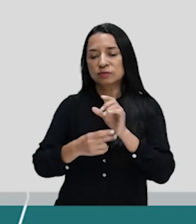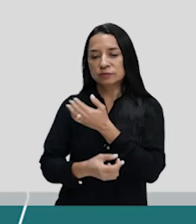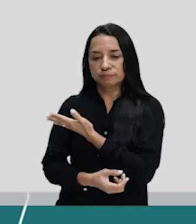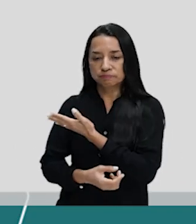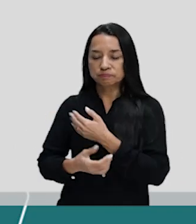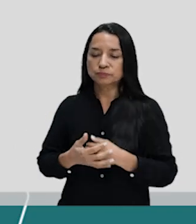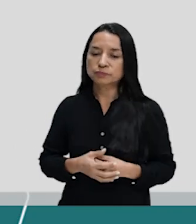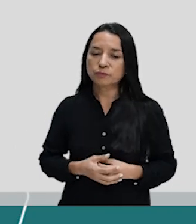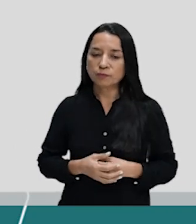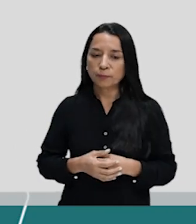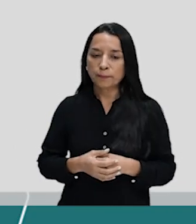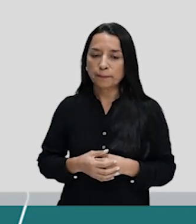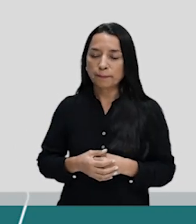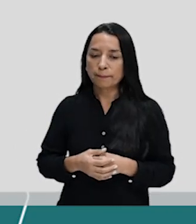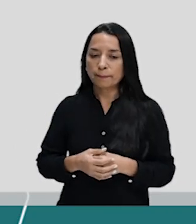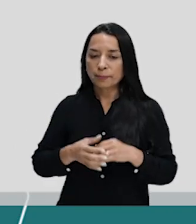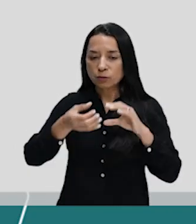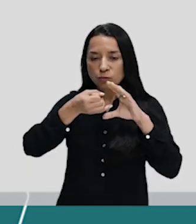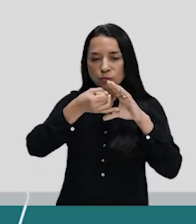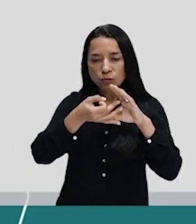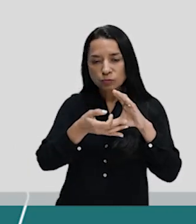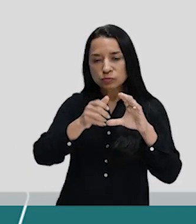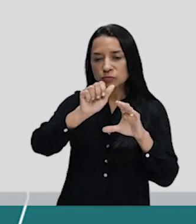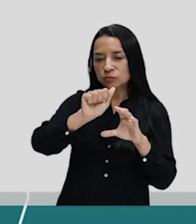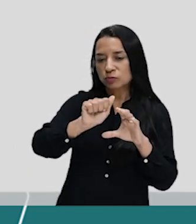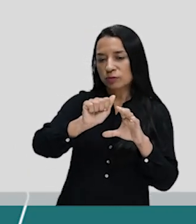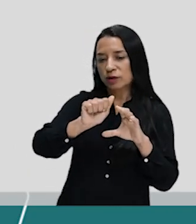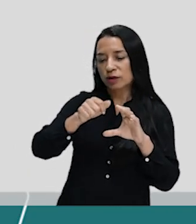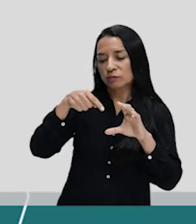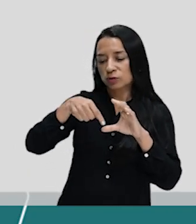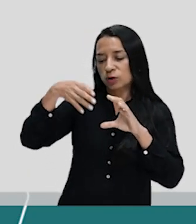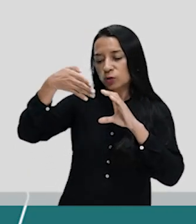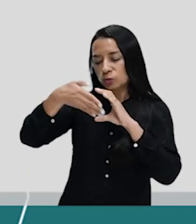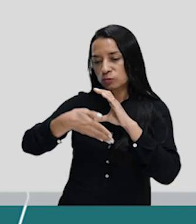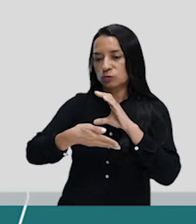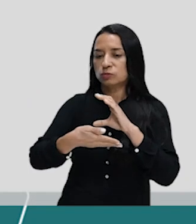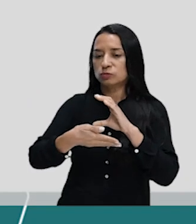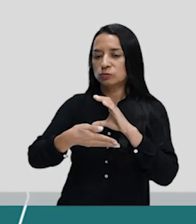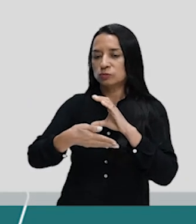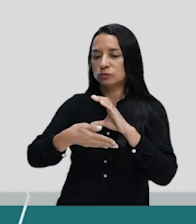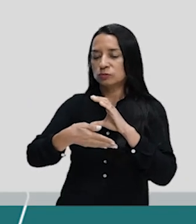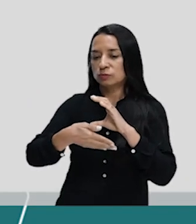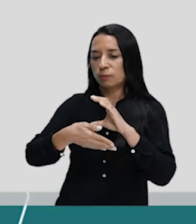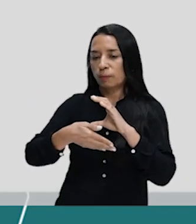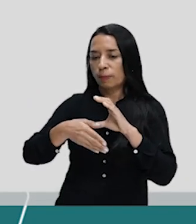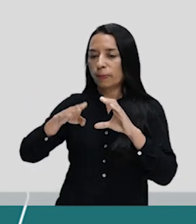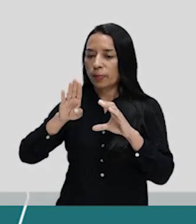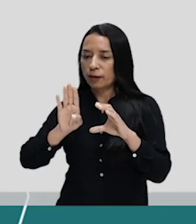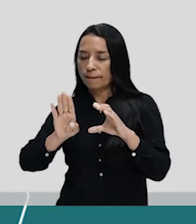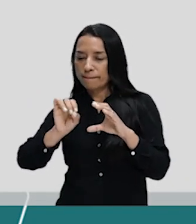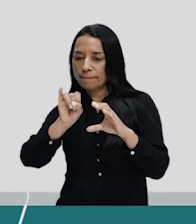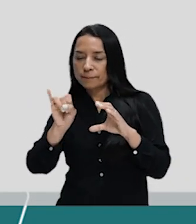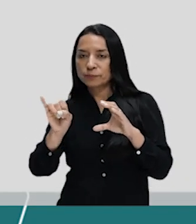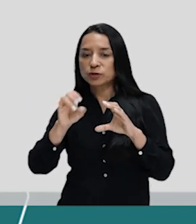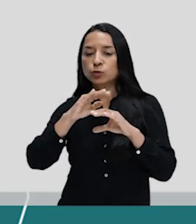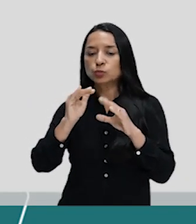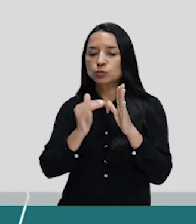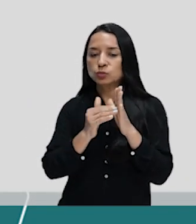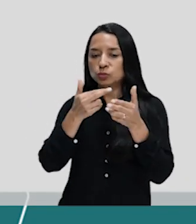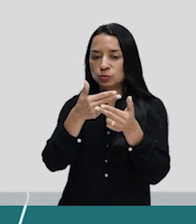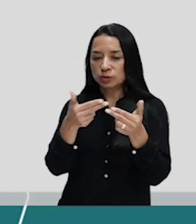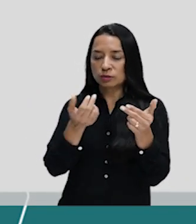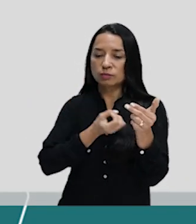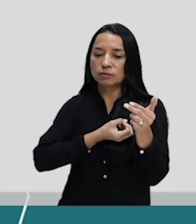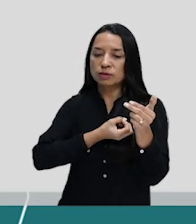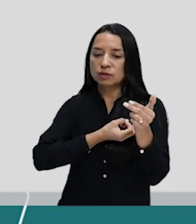Um conjunto A é dito subconjunto de um conjunto B se e somente se todo elemento